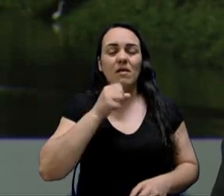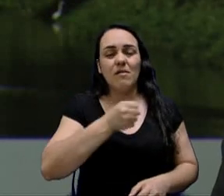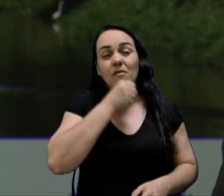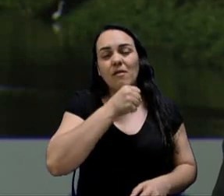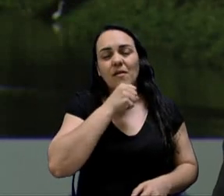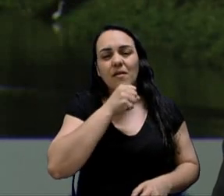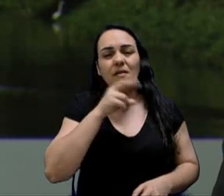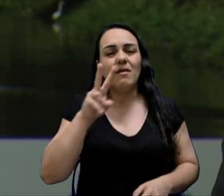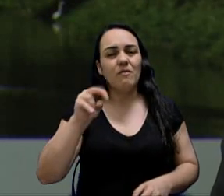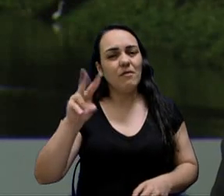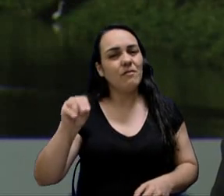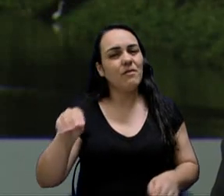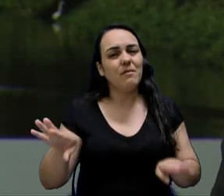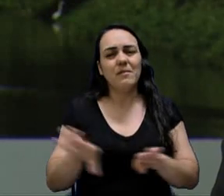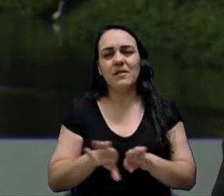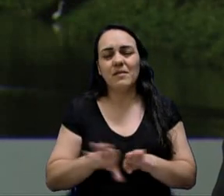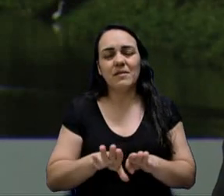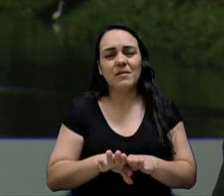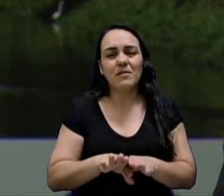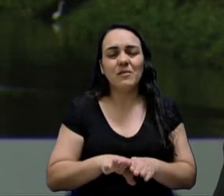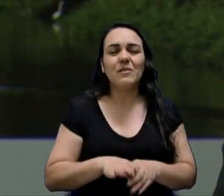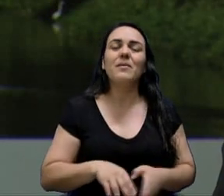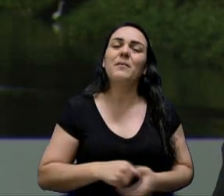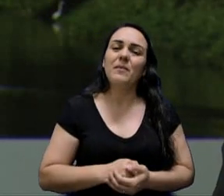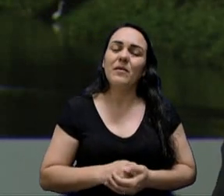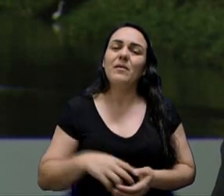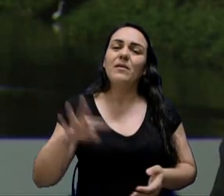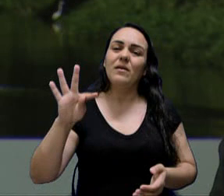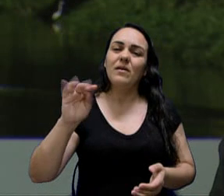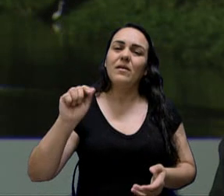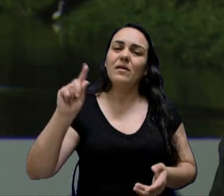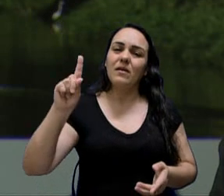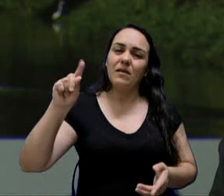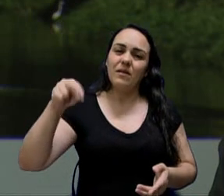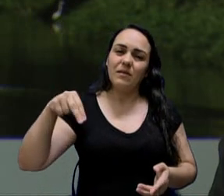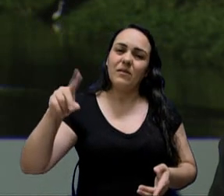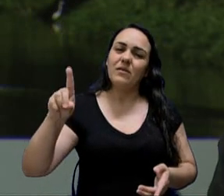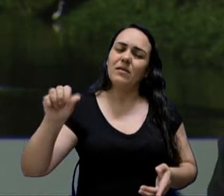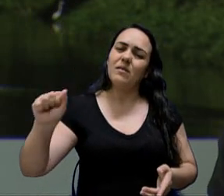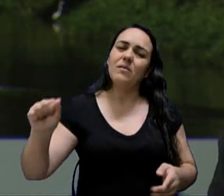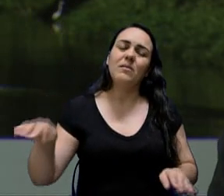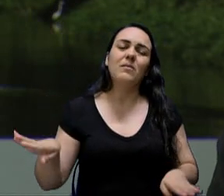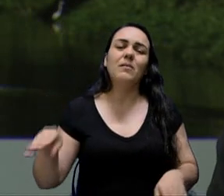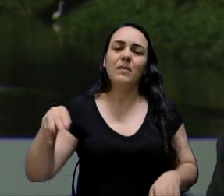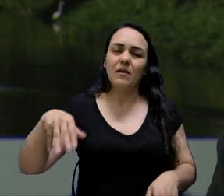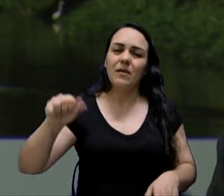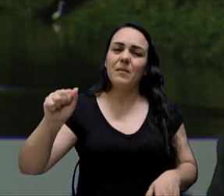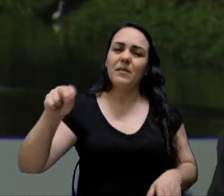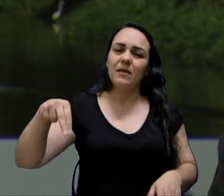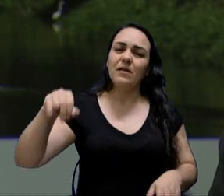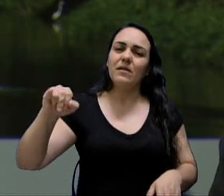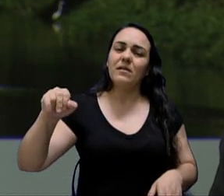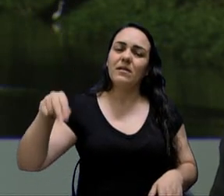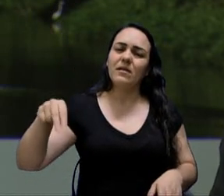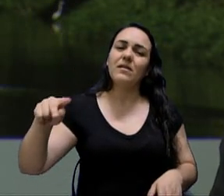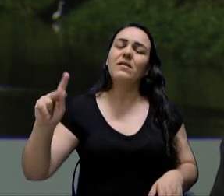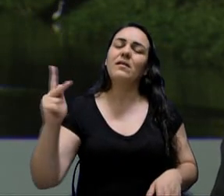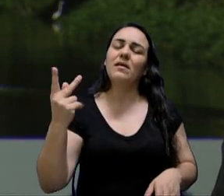também carinhosamente chamados por seus apelidos, Tango e Maninha. Minha querida tia